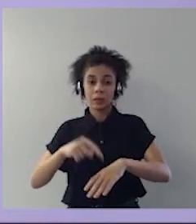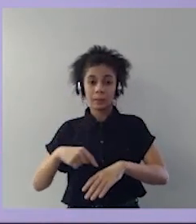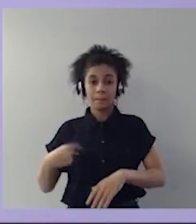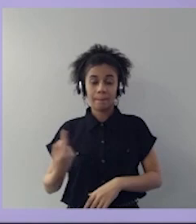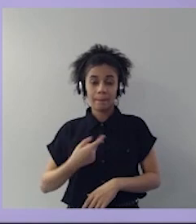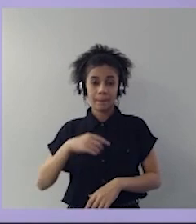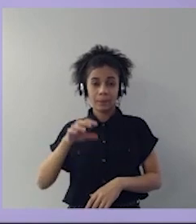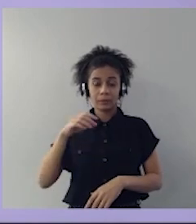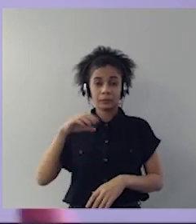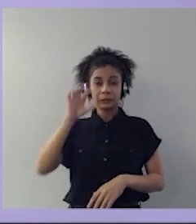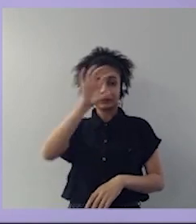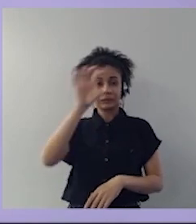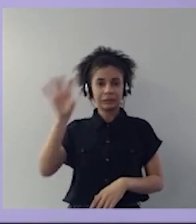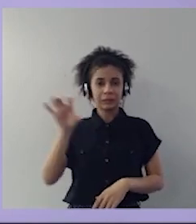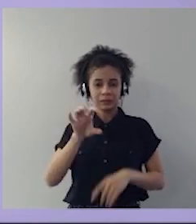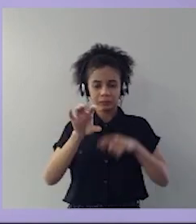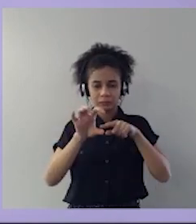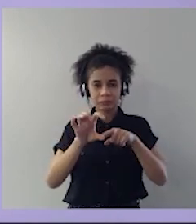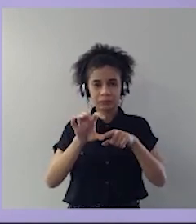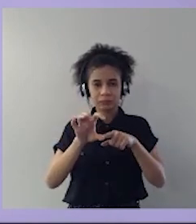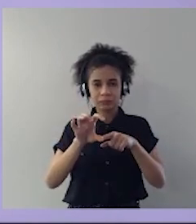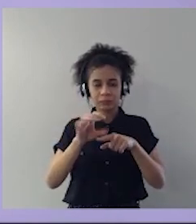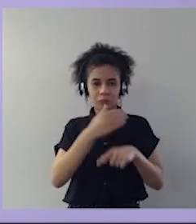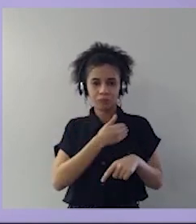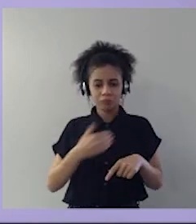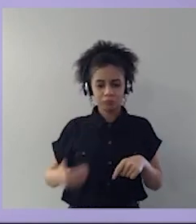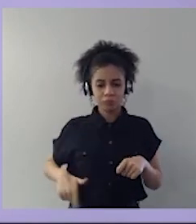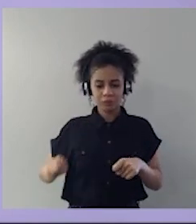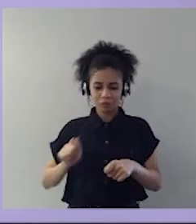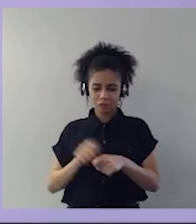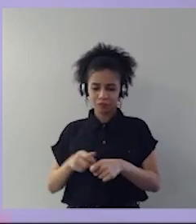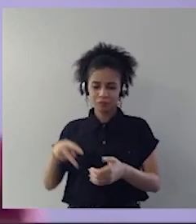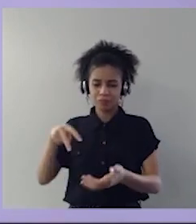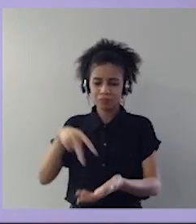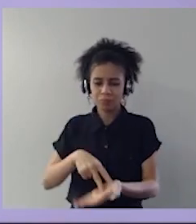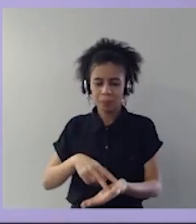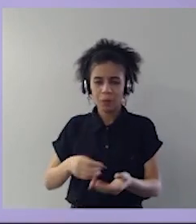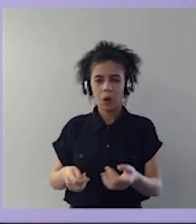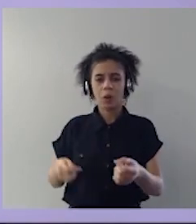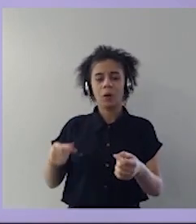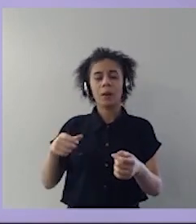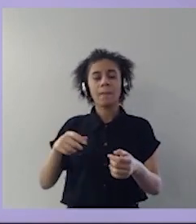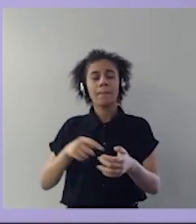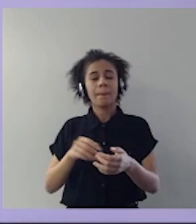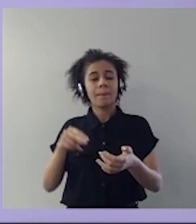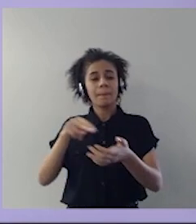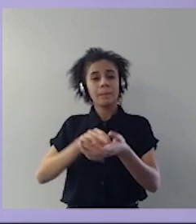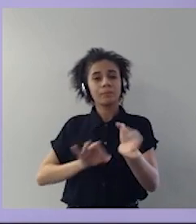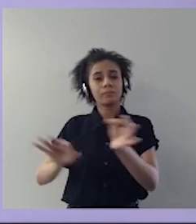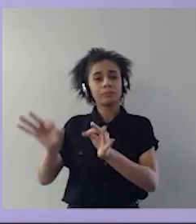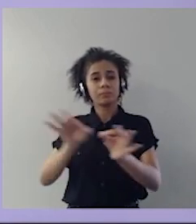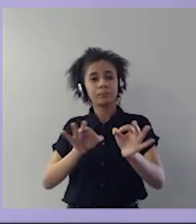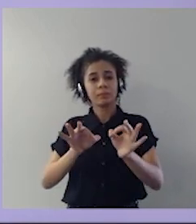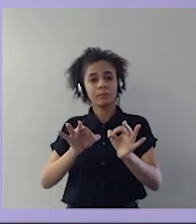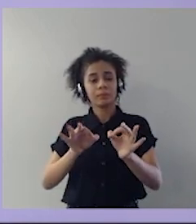que age, aquele que faz, aquele que implementa medidas, como agente normativo e regulador